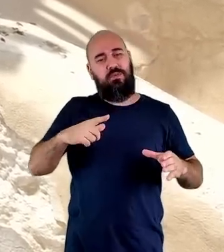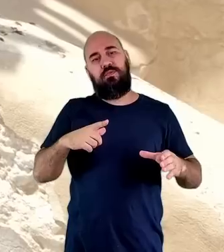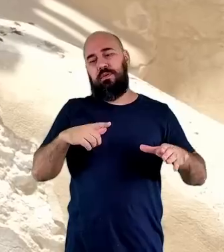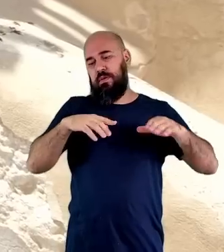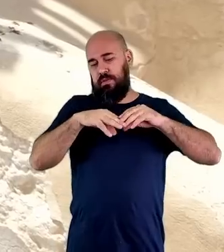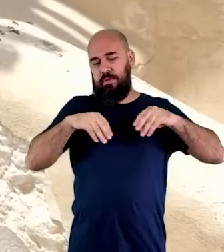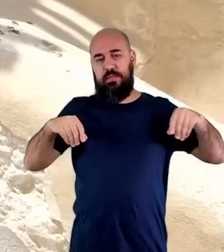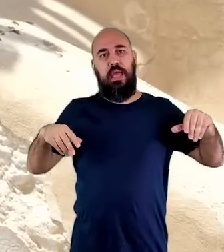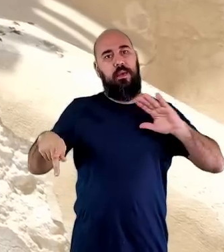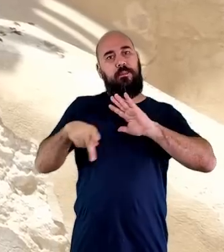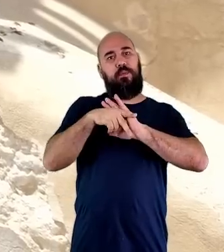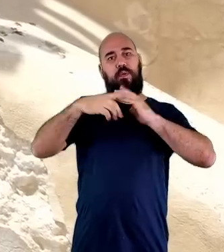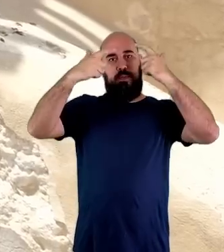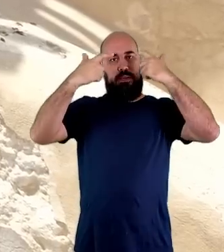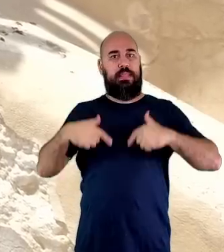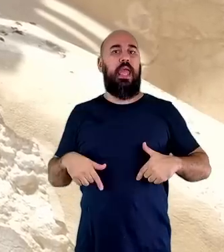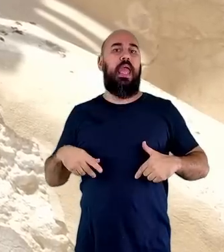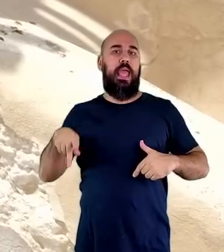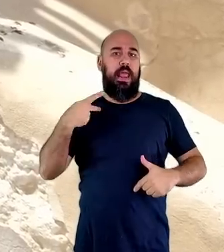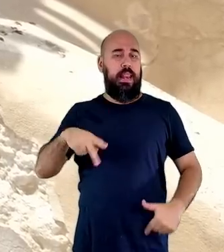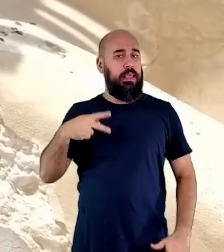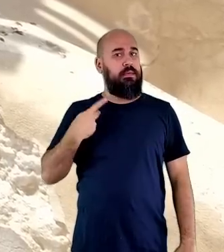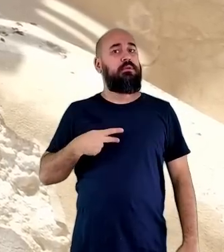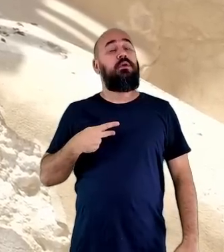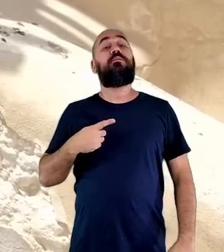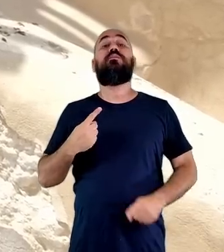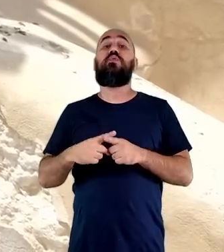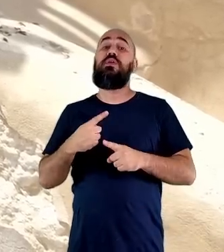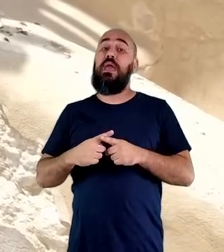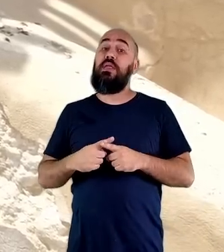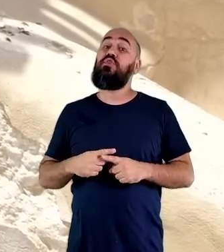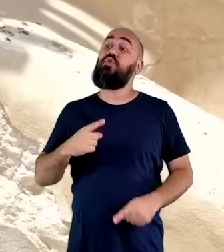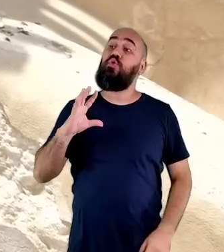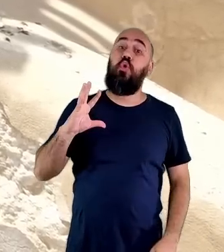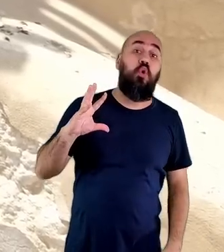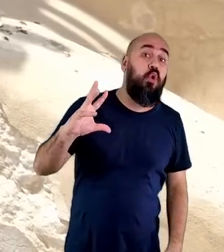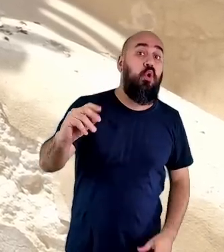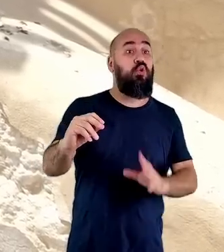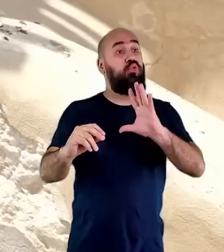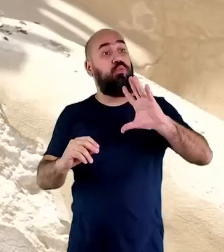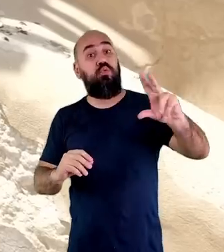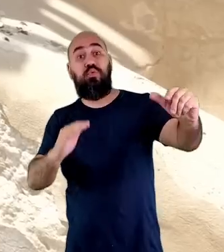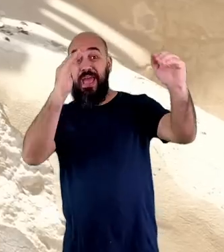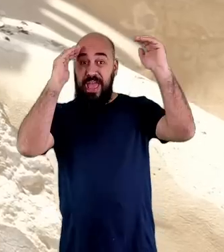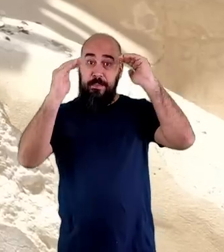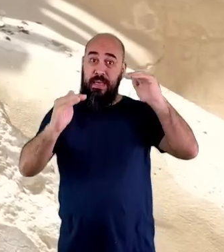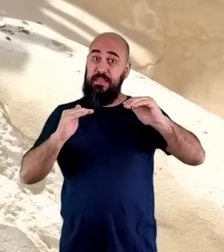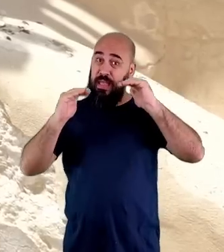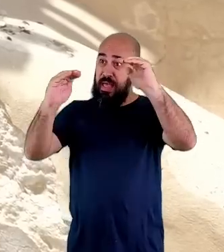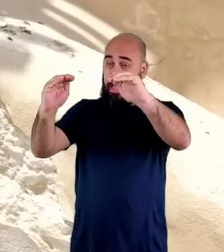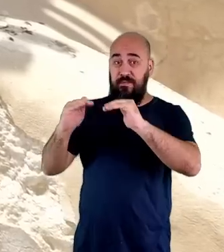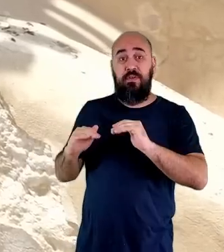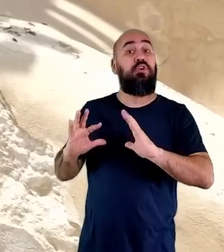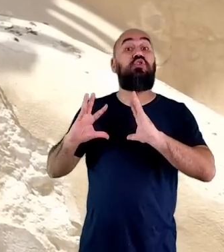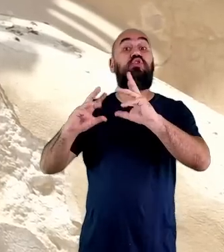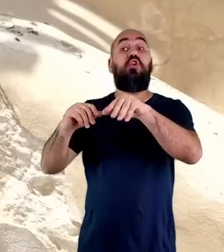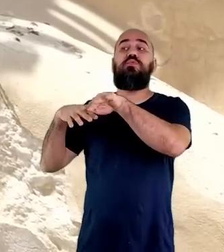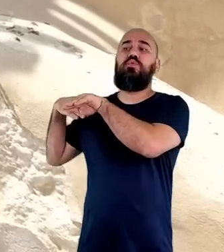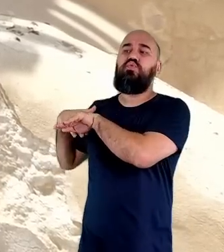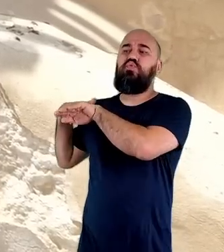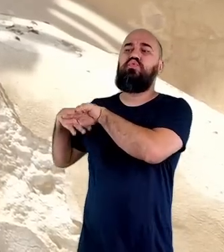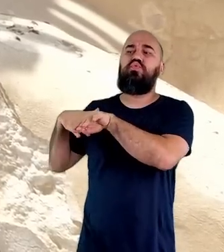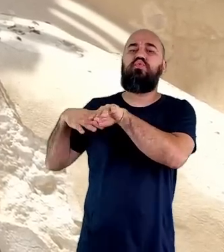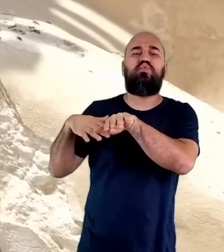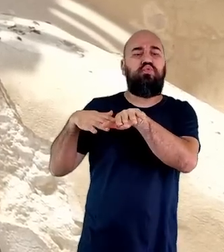era, claro, um homem muito importante e respeitado, porque todas as caravanas que passavam por aqui dependiam da água